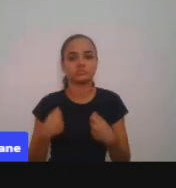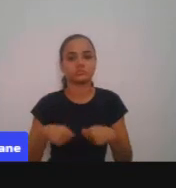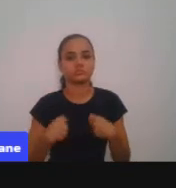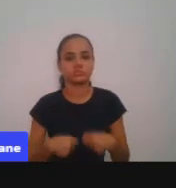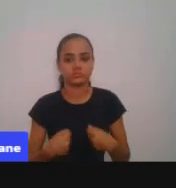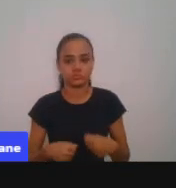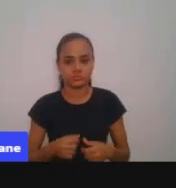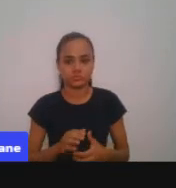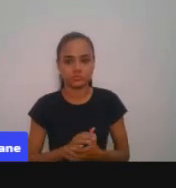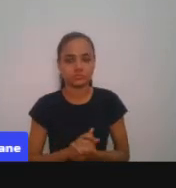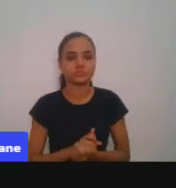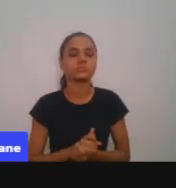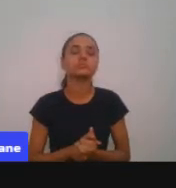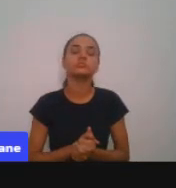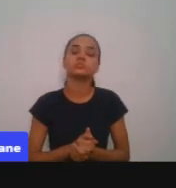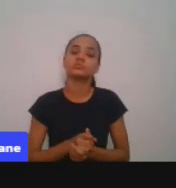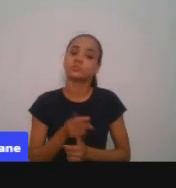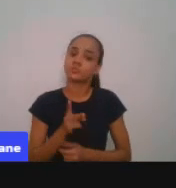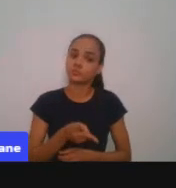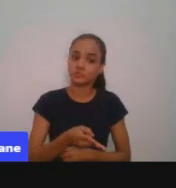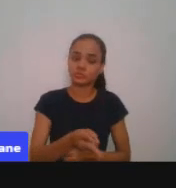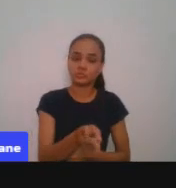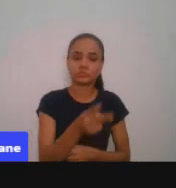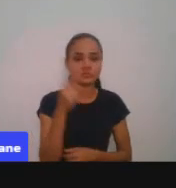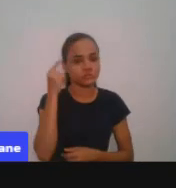vai continuar pensando nessas necessidades.